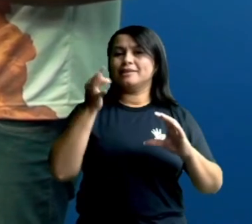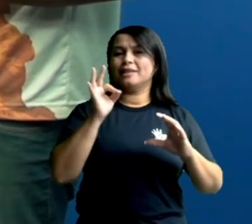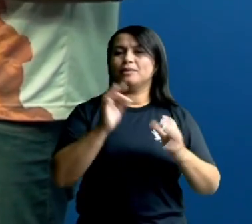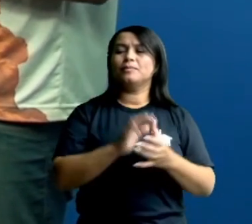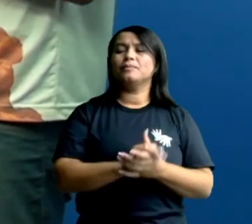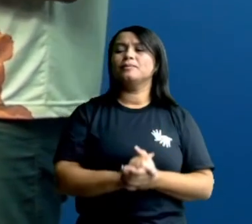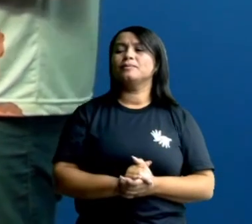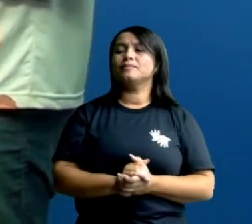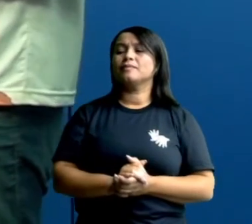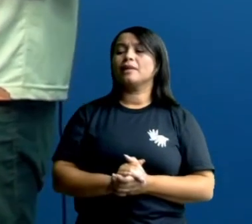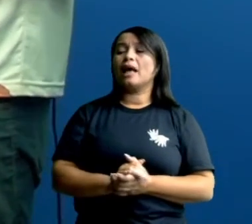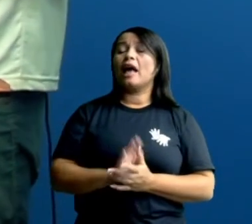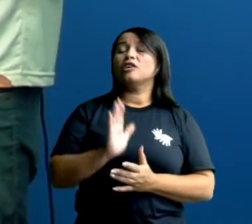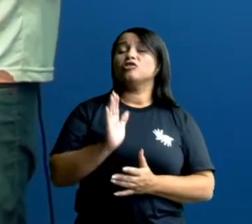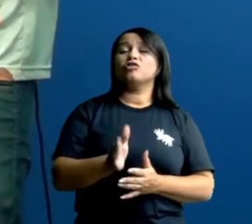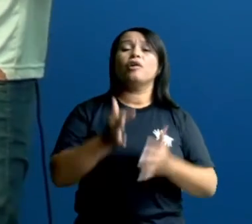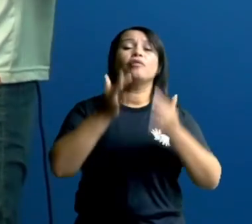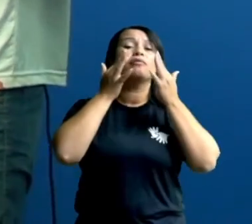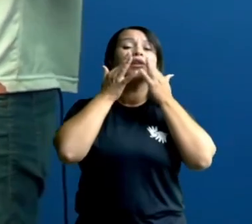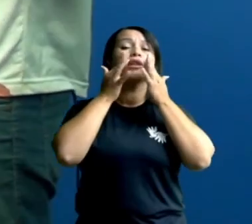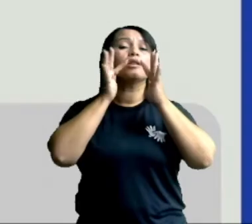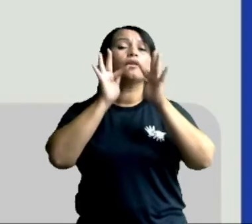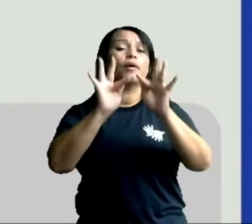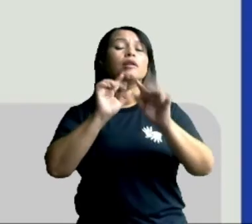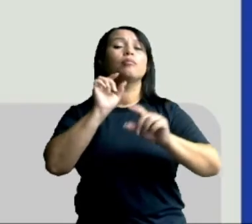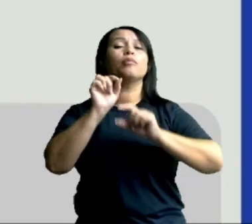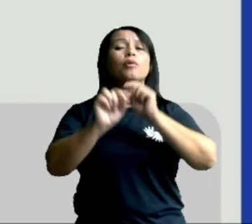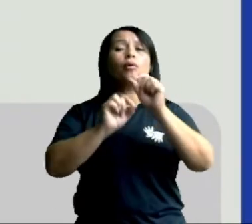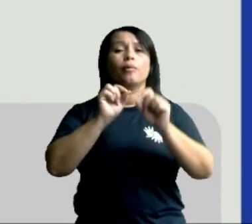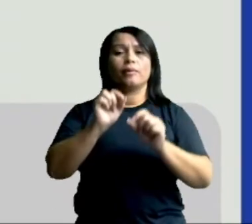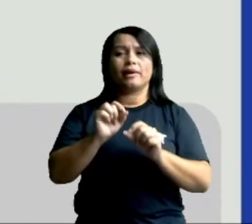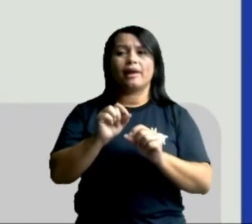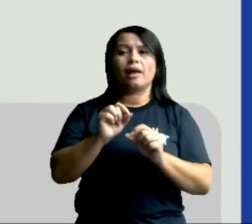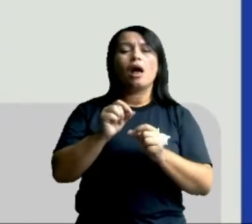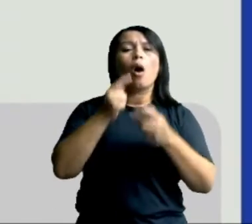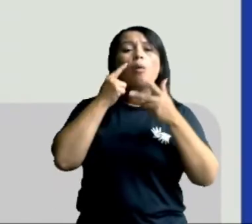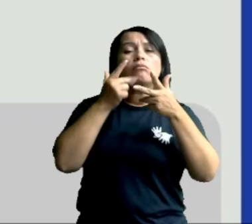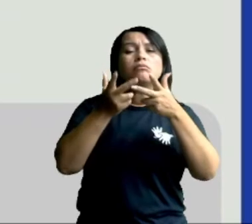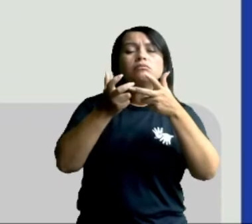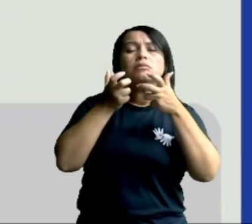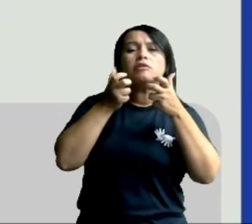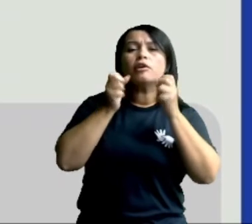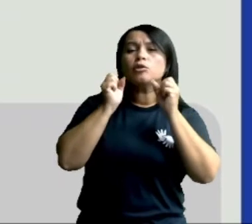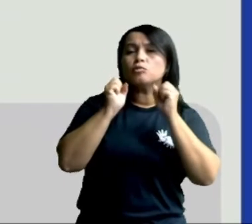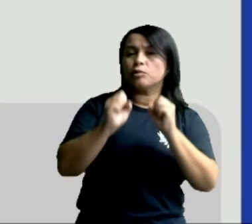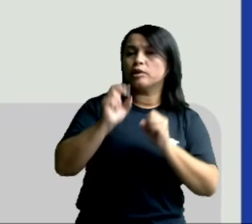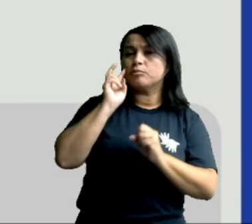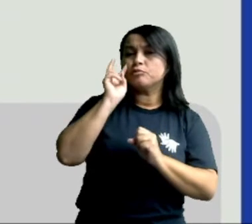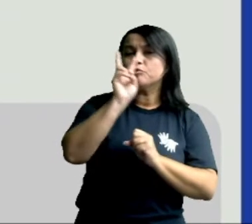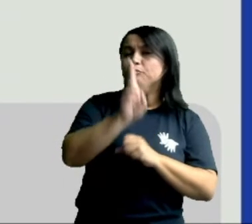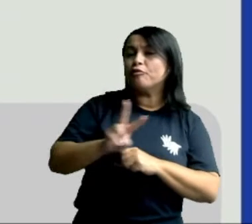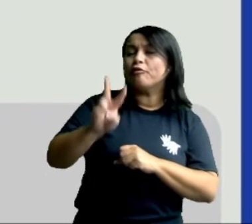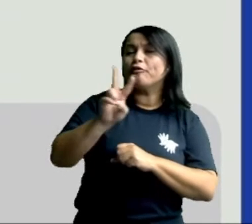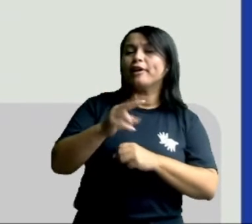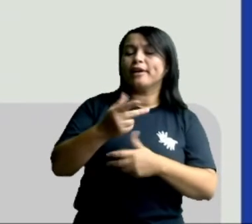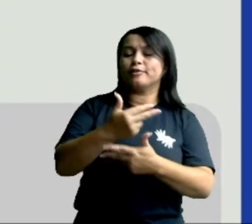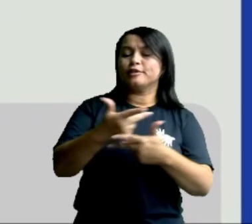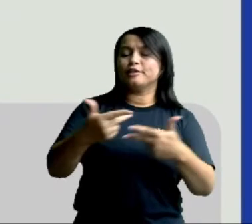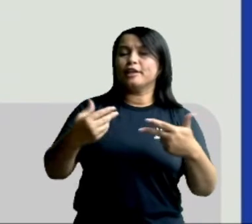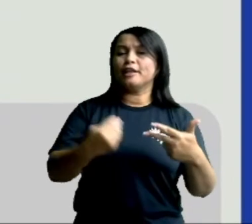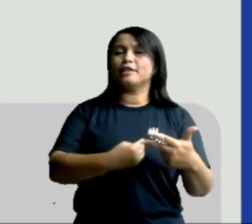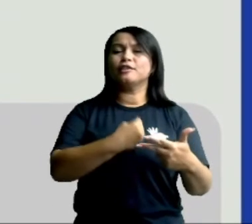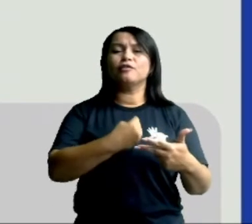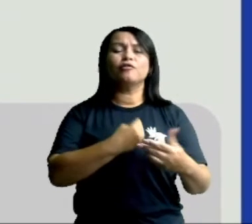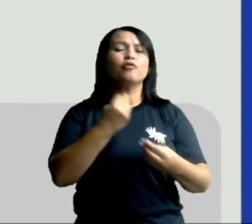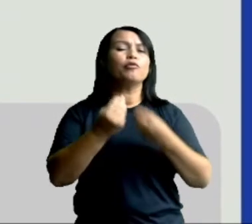certo? Já o fenótipo é o traço que nós podemos ver expresso nos seres vivos